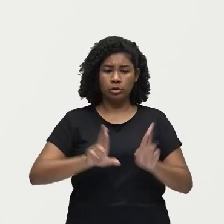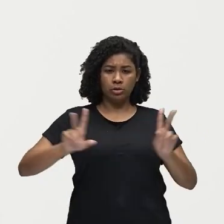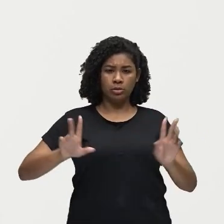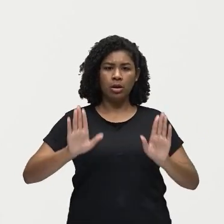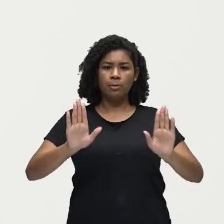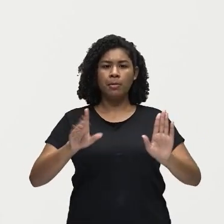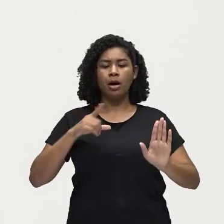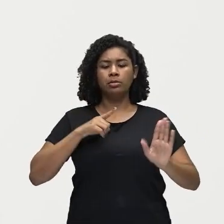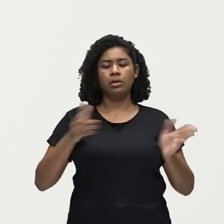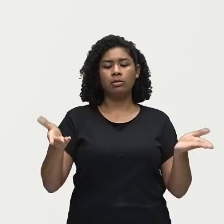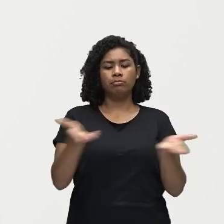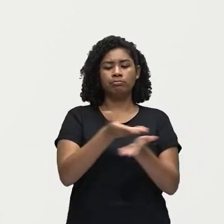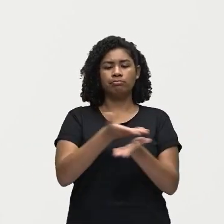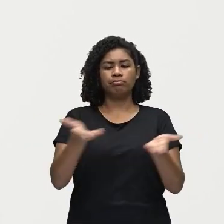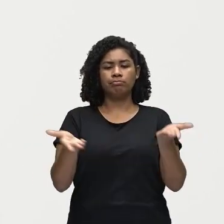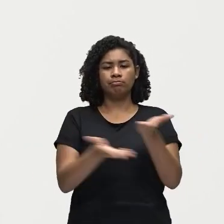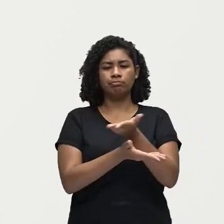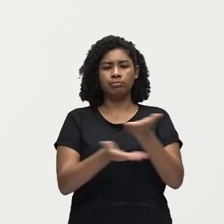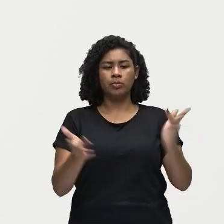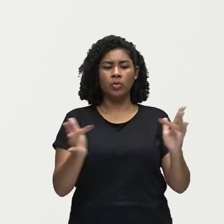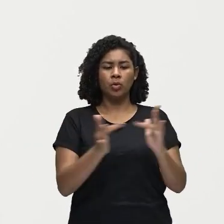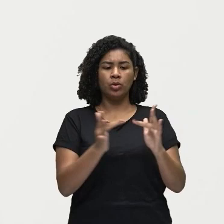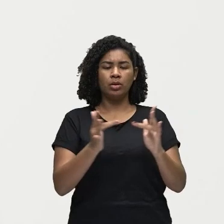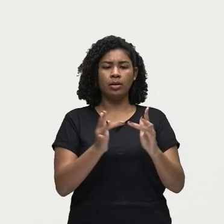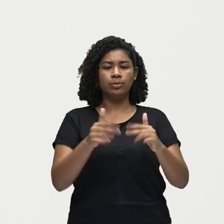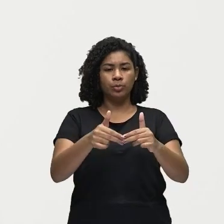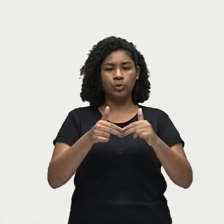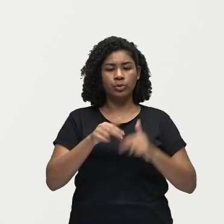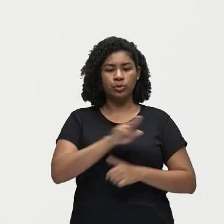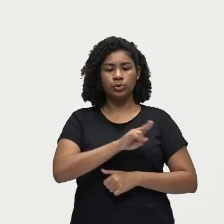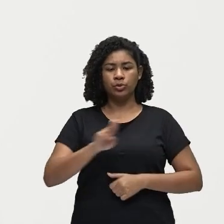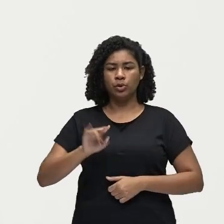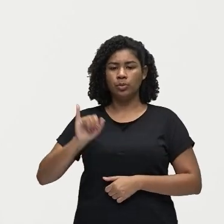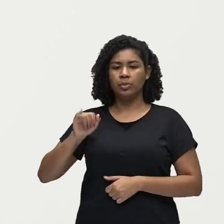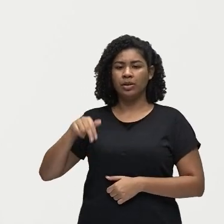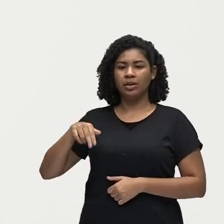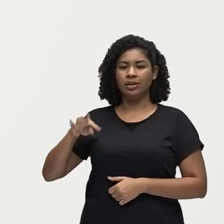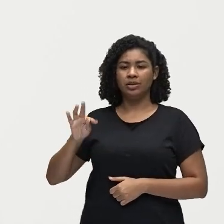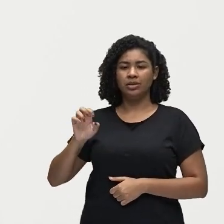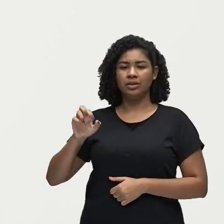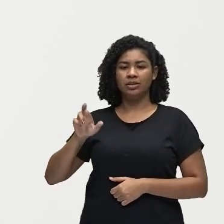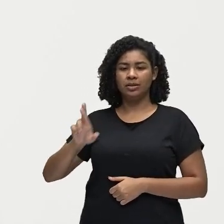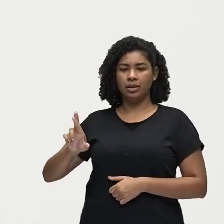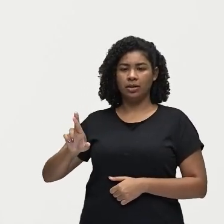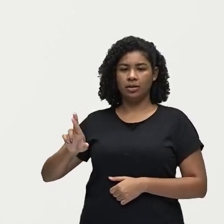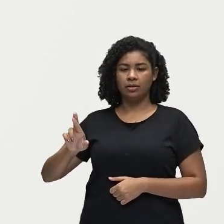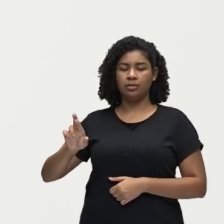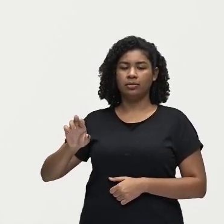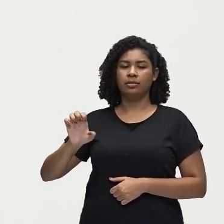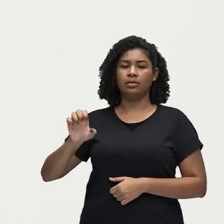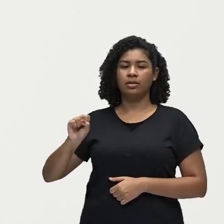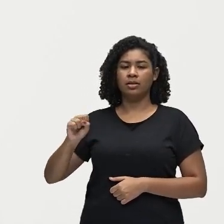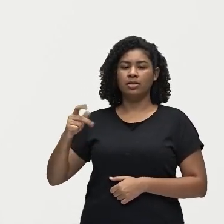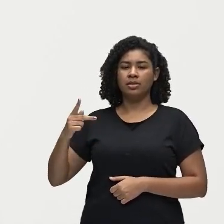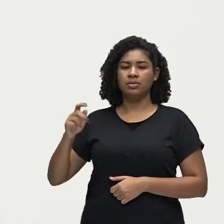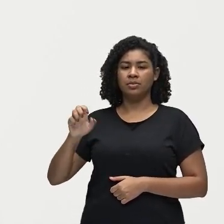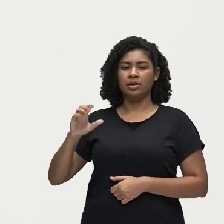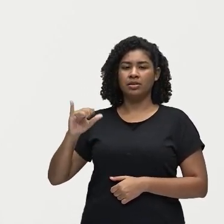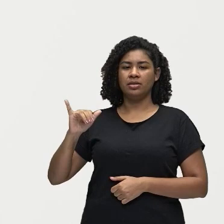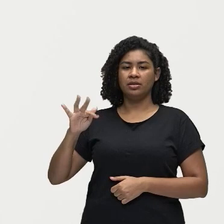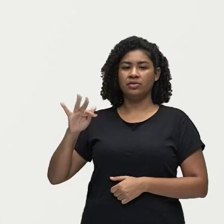e o búfalo, ela é interespecífica. Tem uma relação entre eles e são de